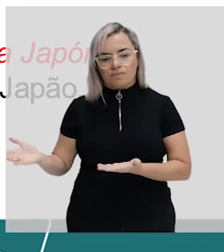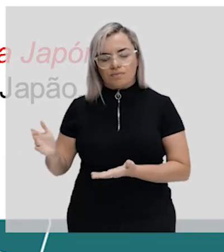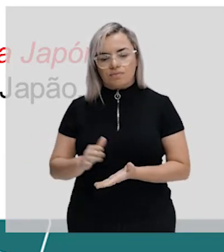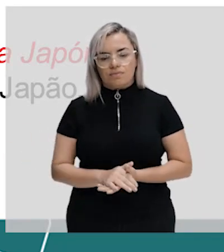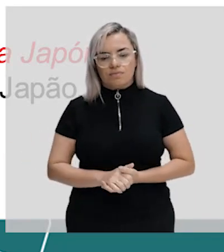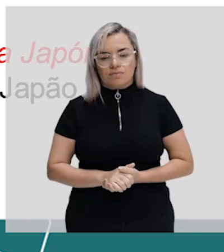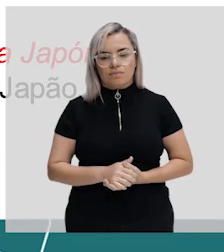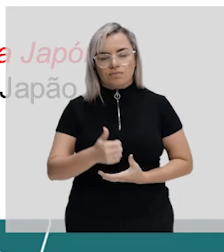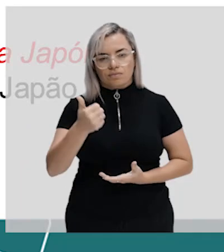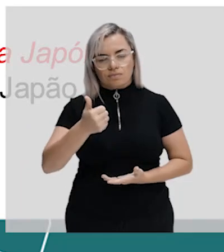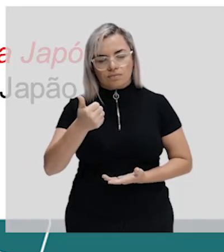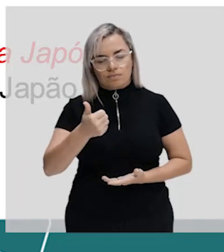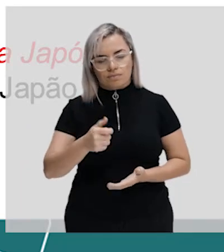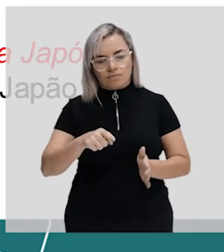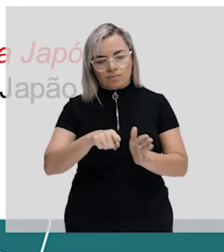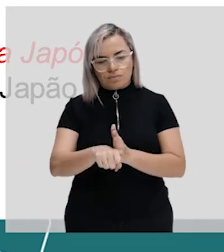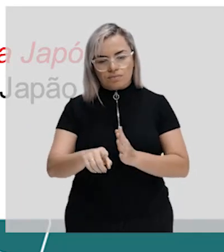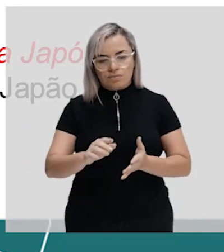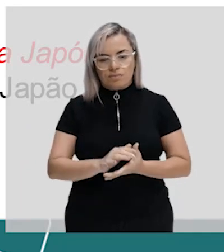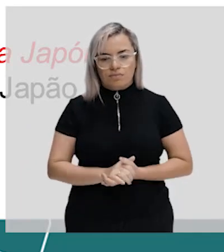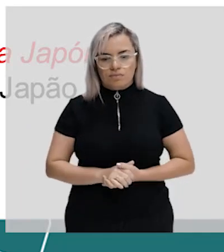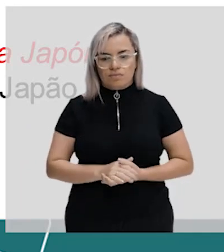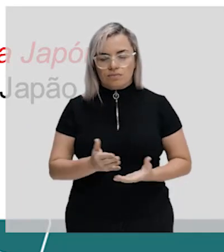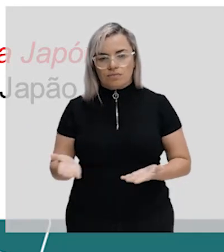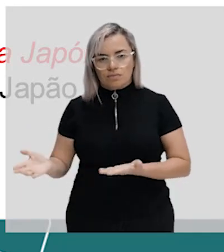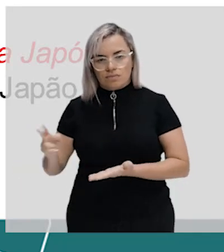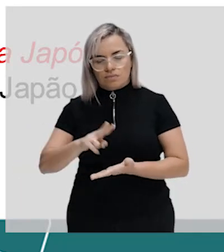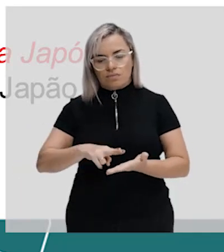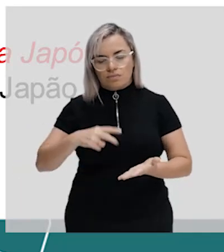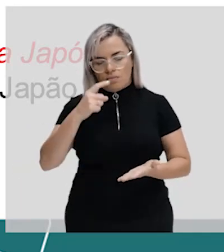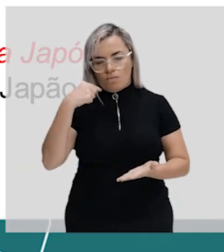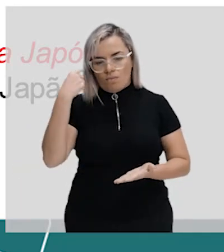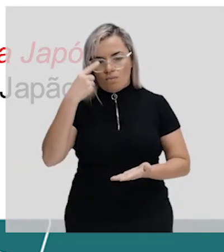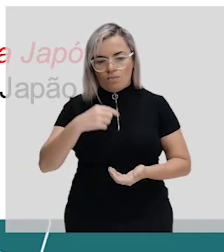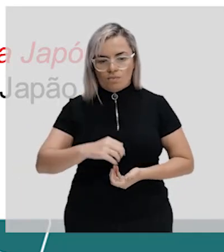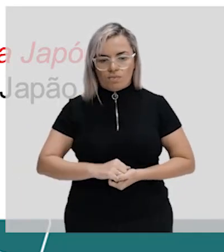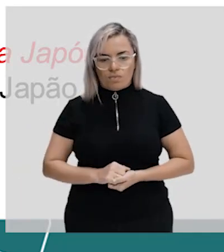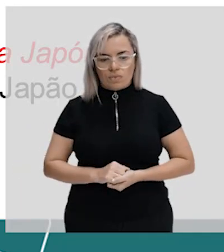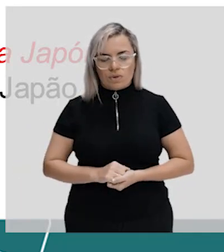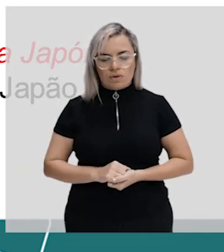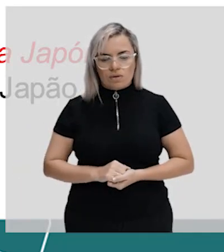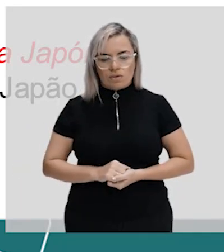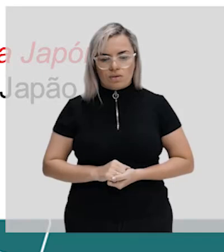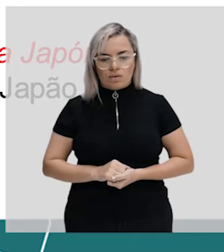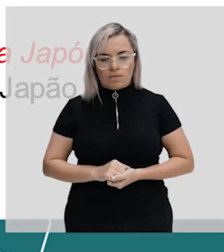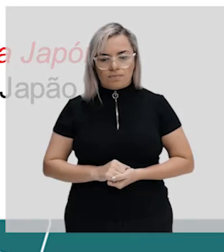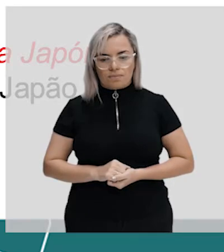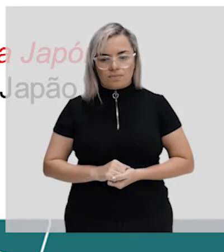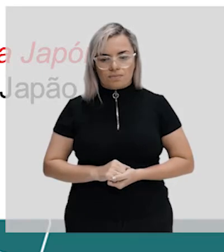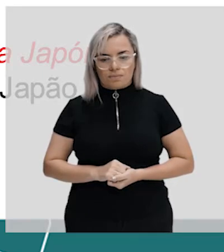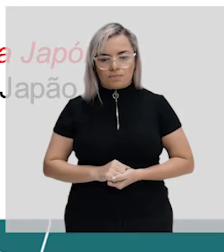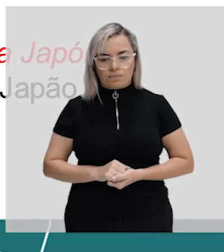15 años, es decir, la edad de las ilusiones. Tiene 15